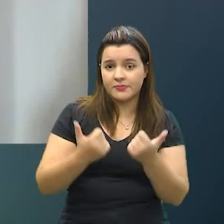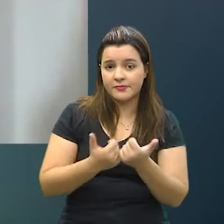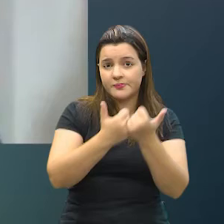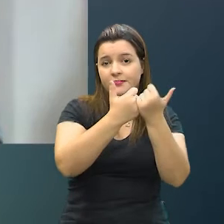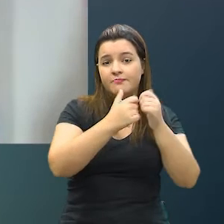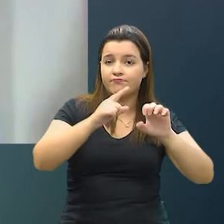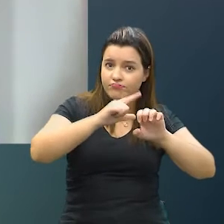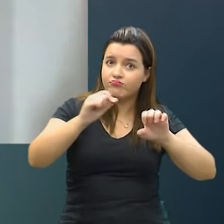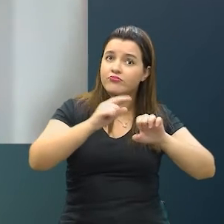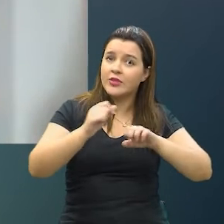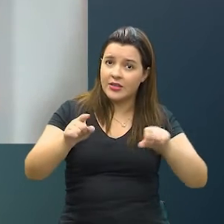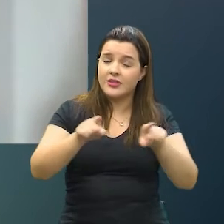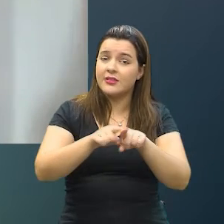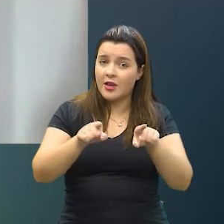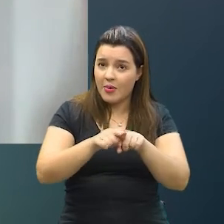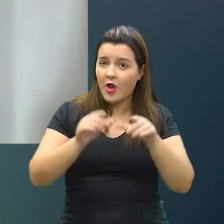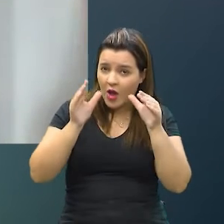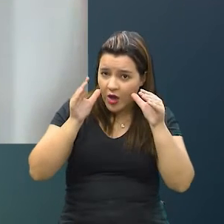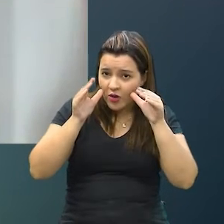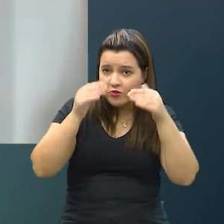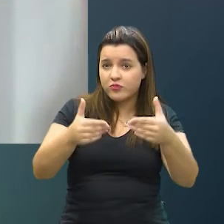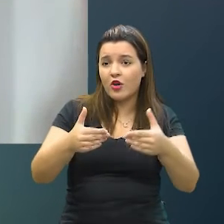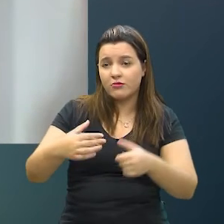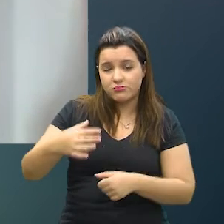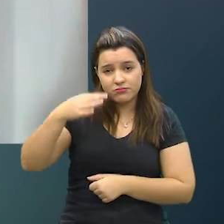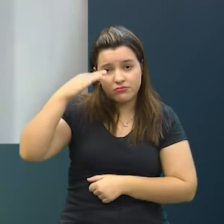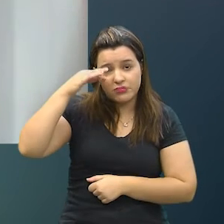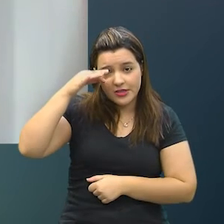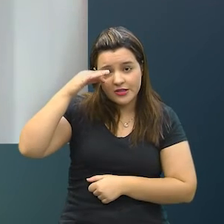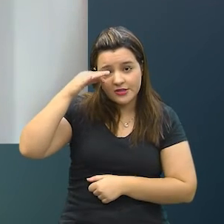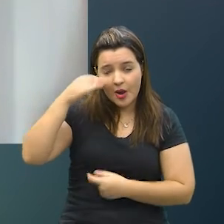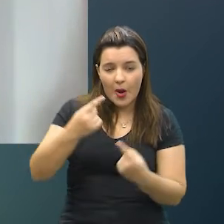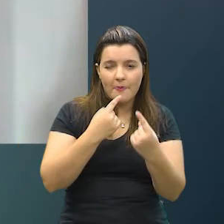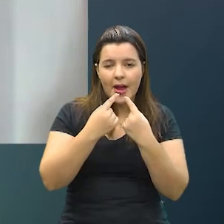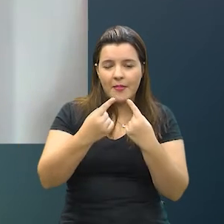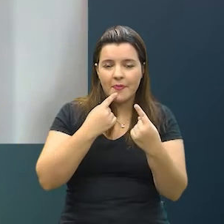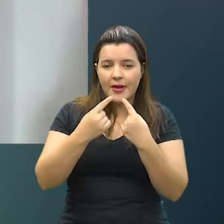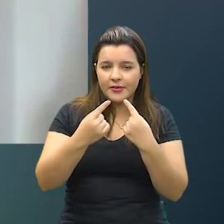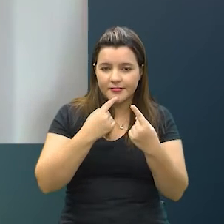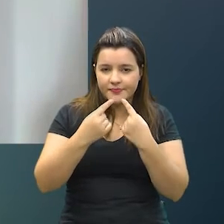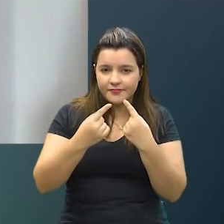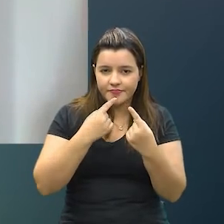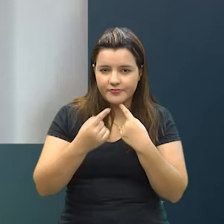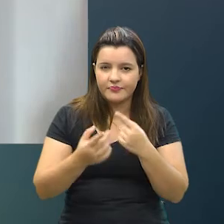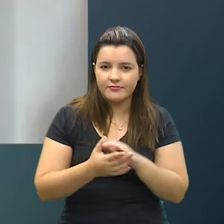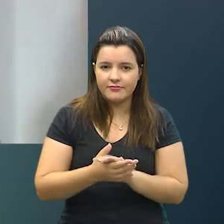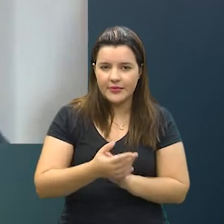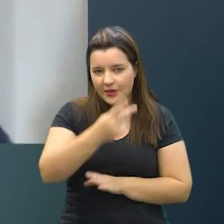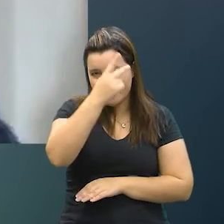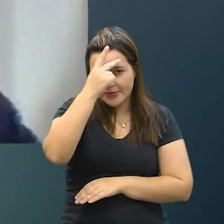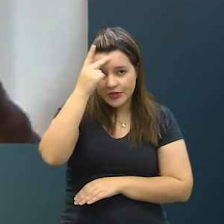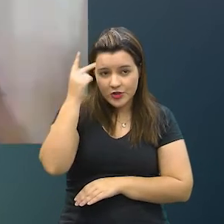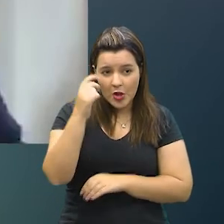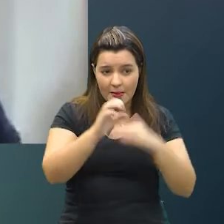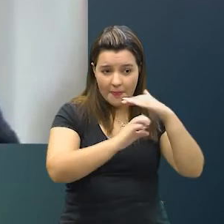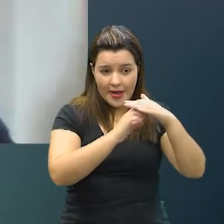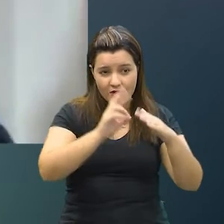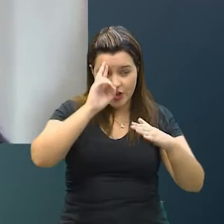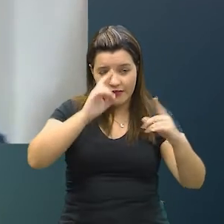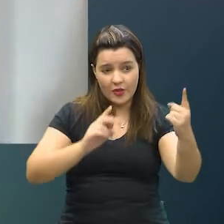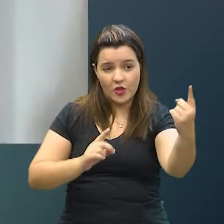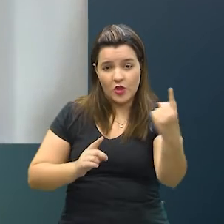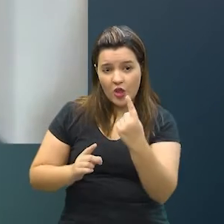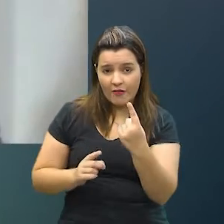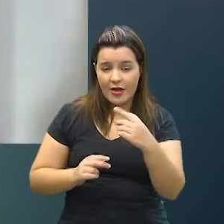empreendedores, também eram focados, né, nesse contexto mais presencial, né, onde o empreendedor ia até o Sebrae e ele participava